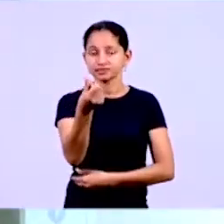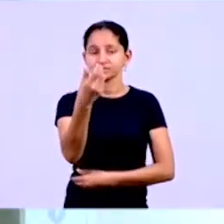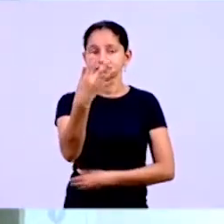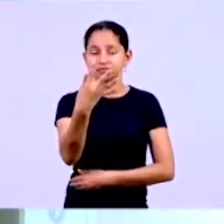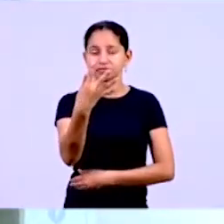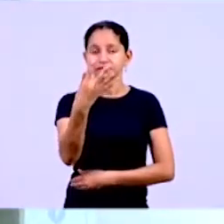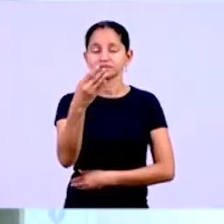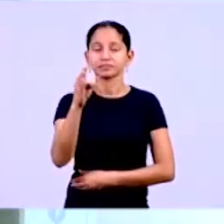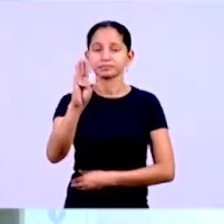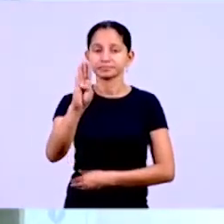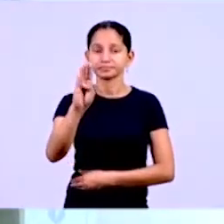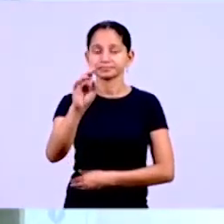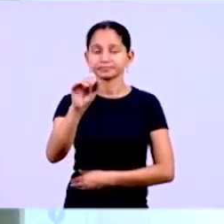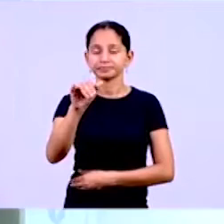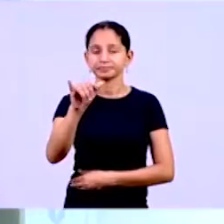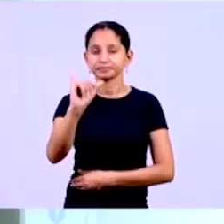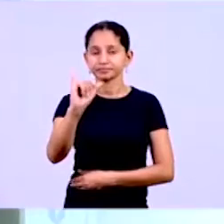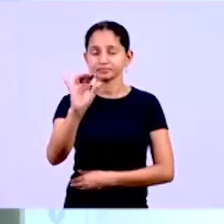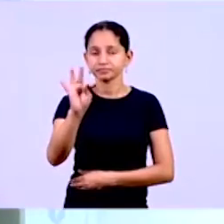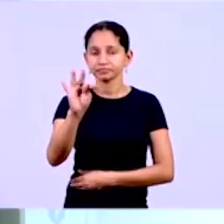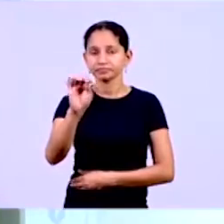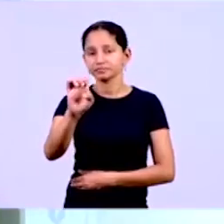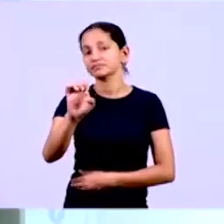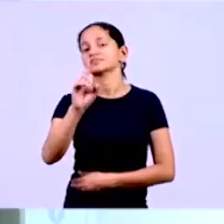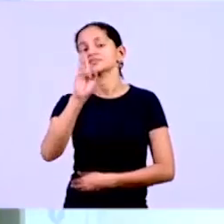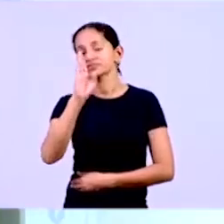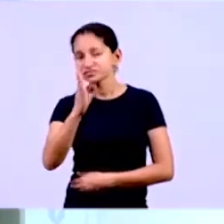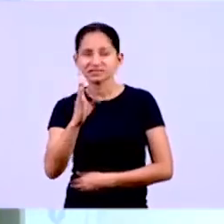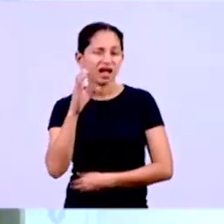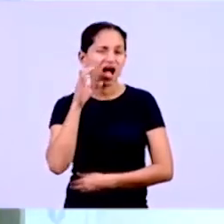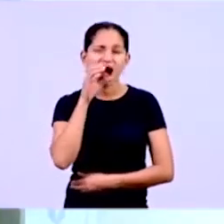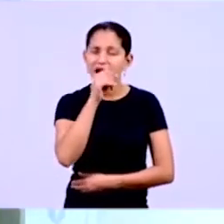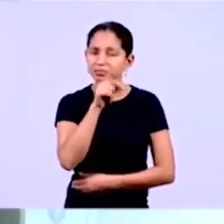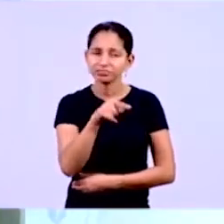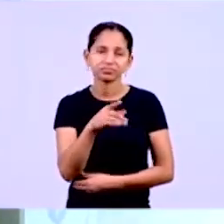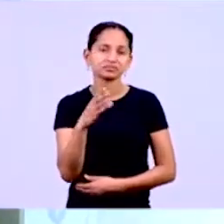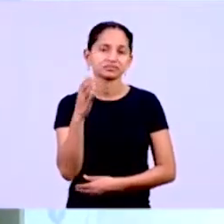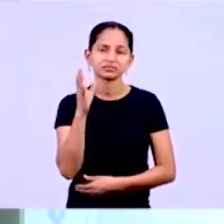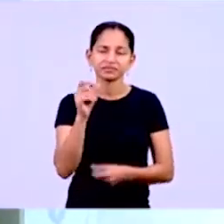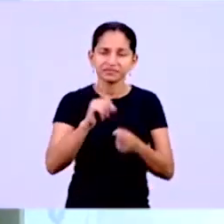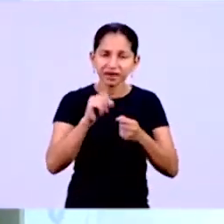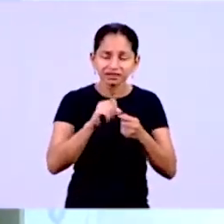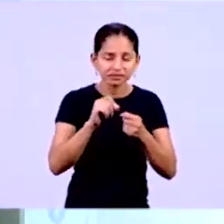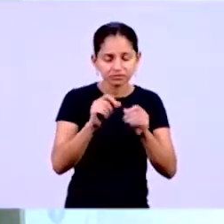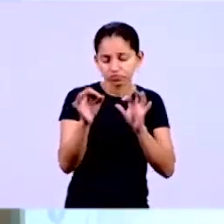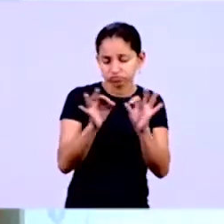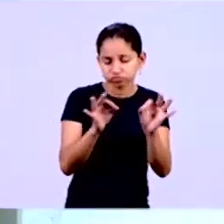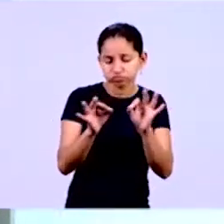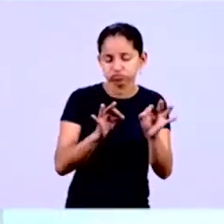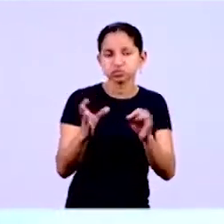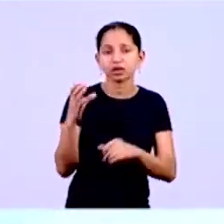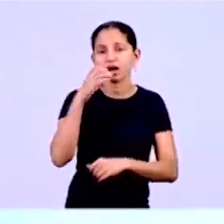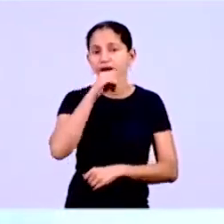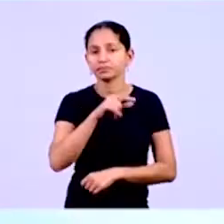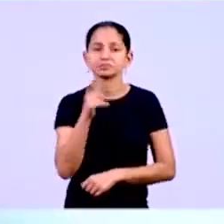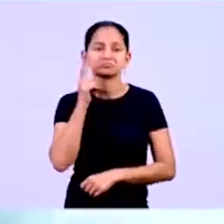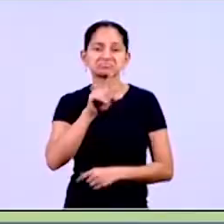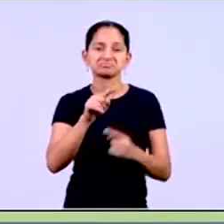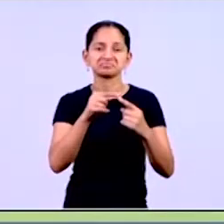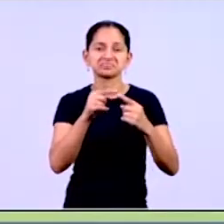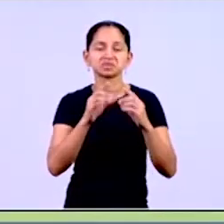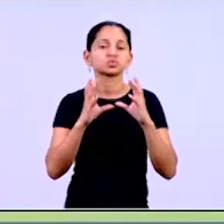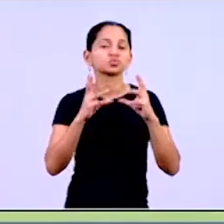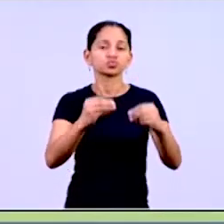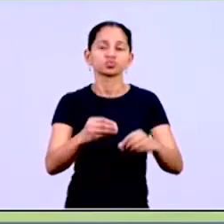bits. 64 bits, muito mais rápido, muito mais eficiente, né, com muito mais capacidade.